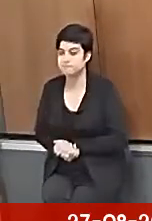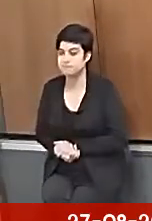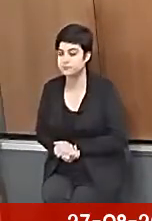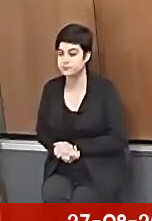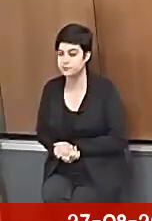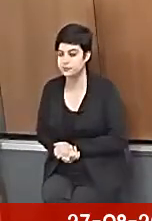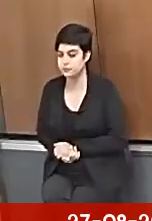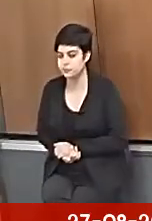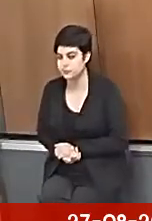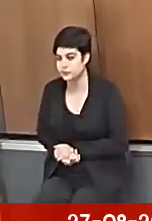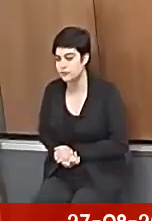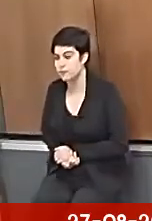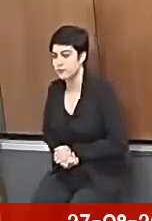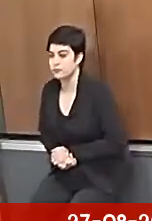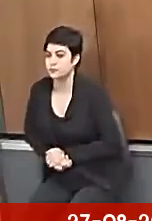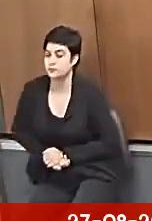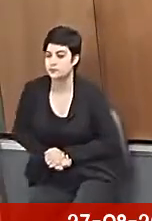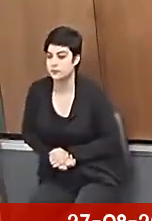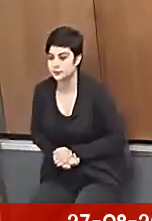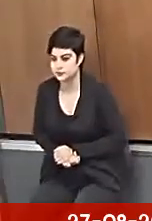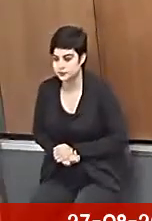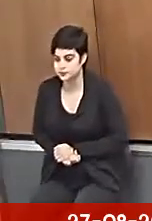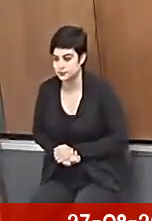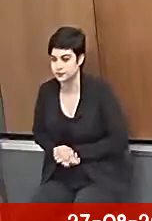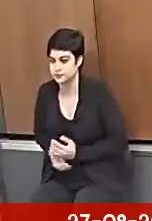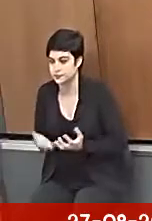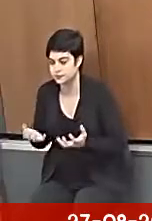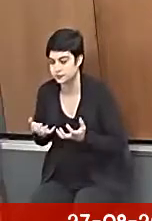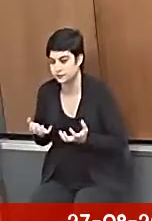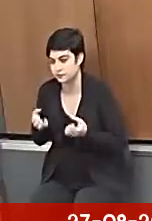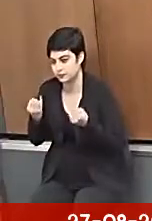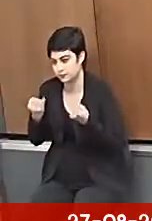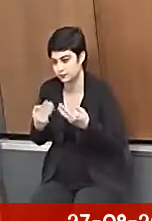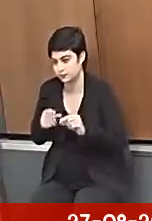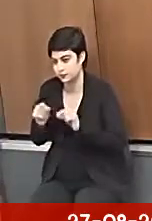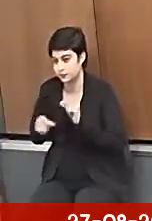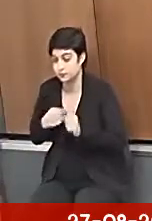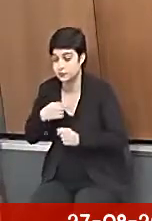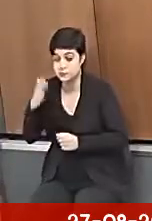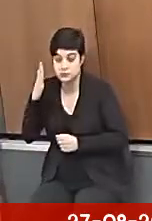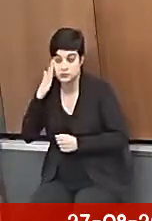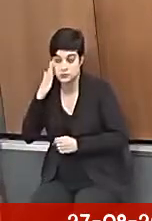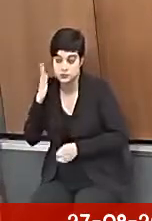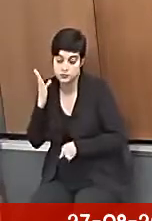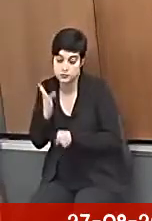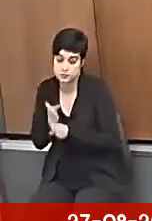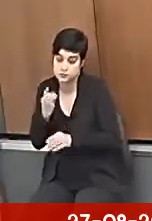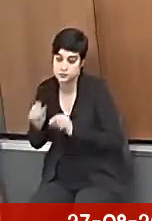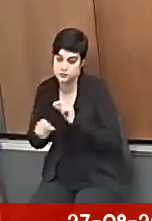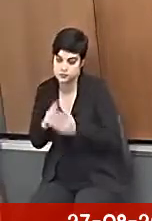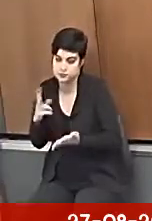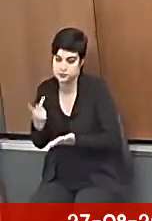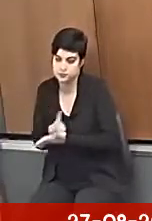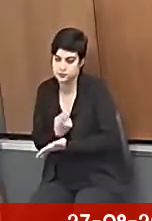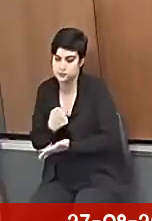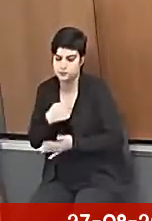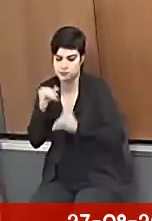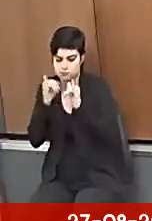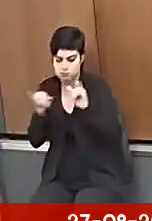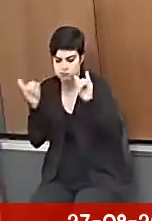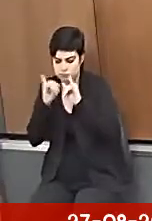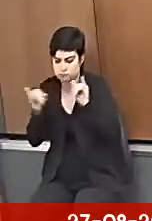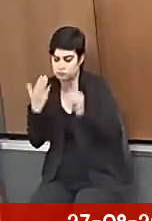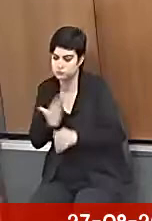eu quero falar primeiro de um que quando eu soube da audiência pública eu compartilhei para vários amigos meus